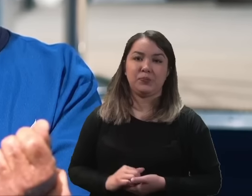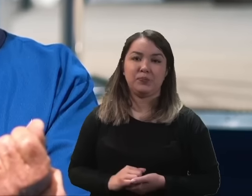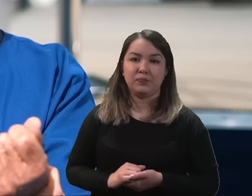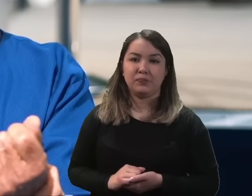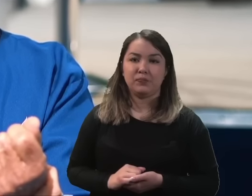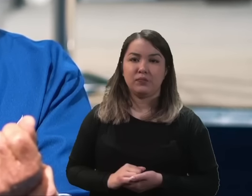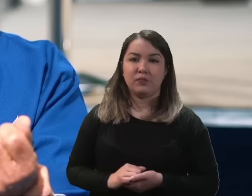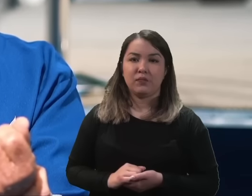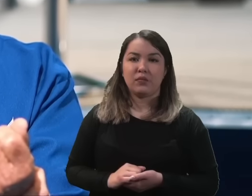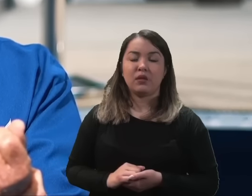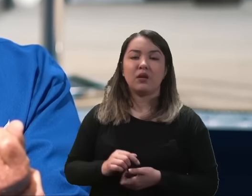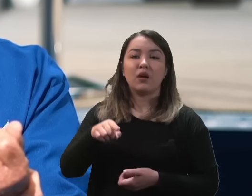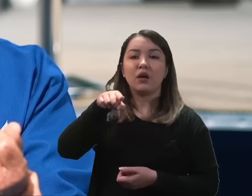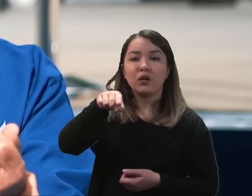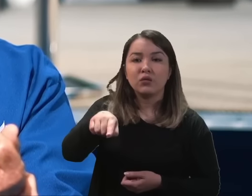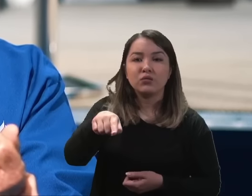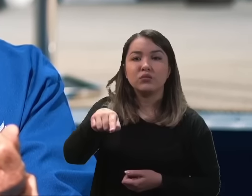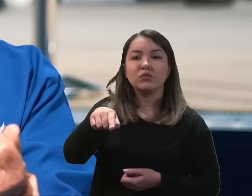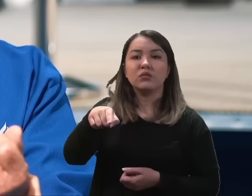para que o senhor receba